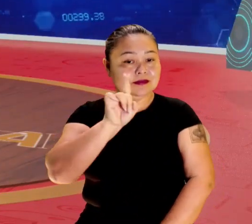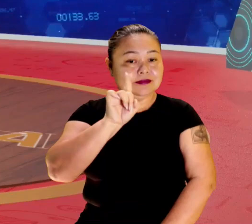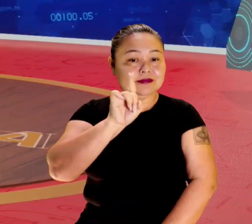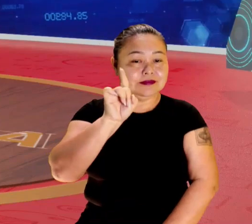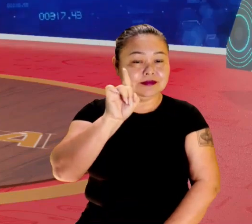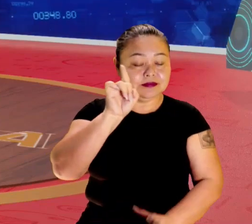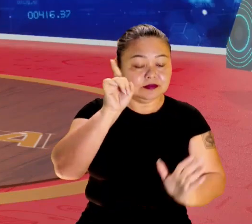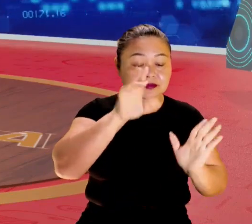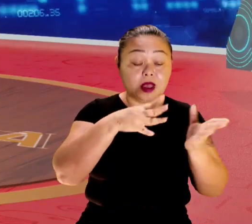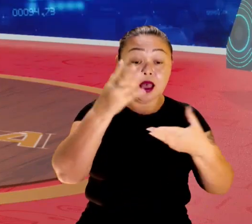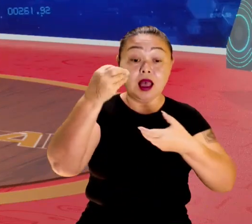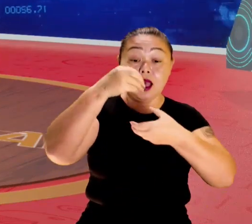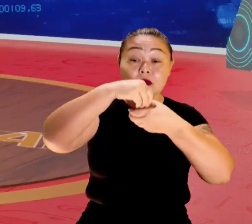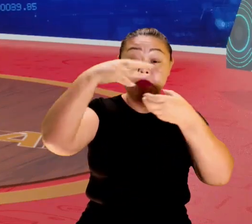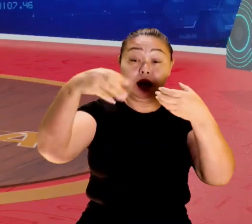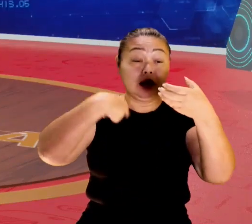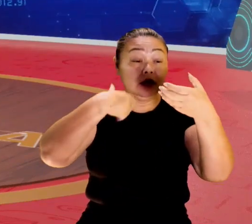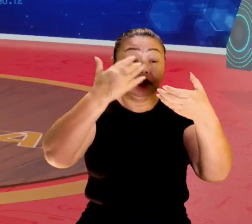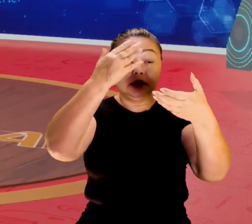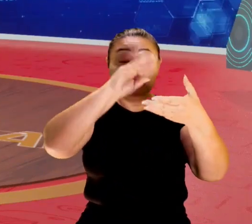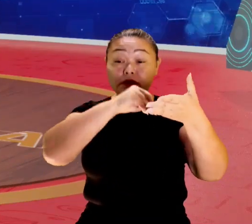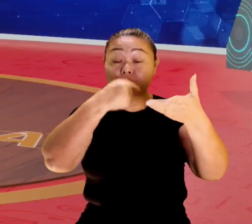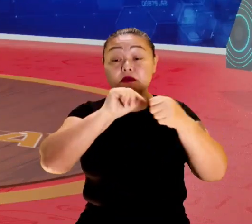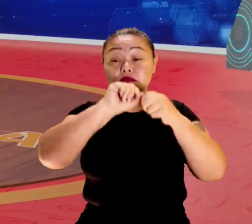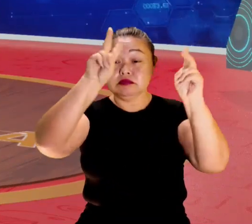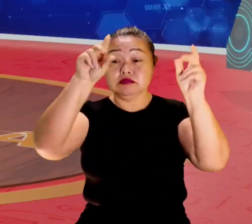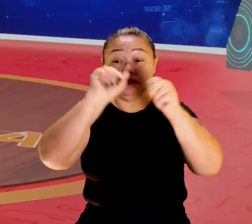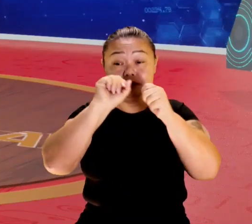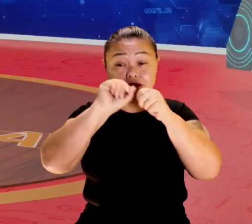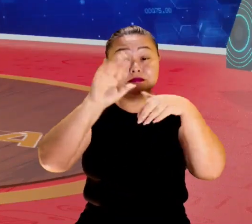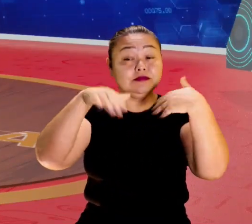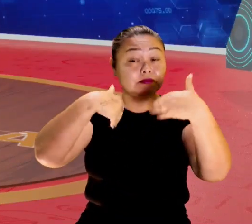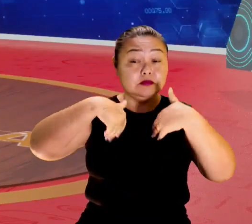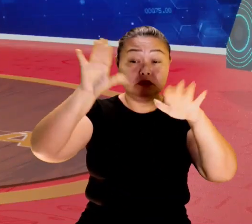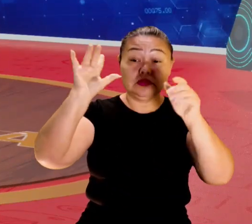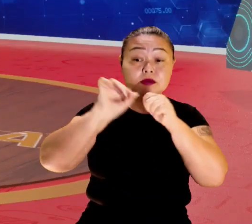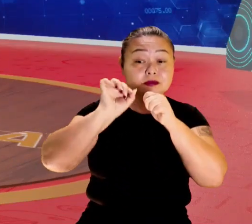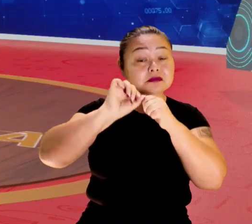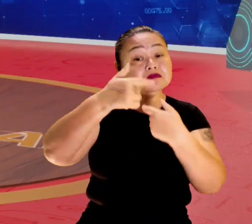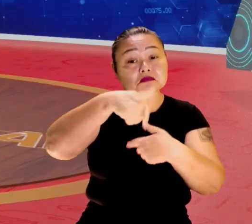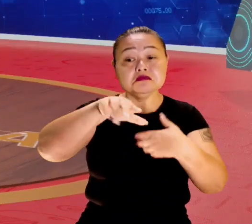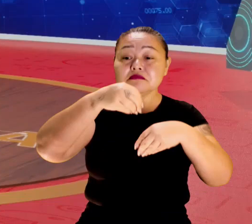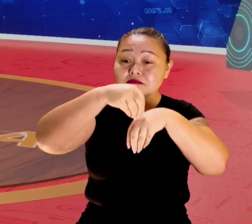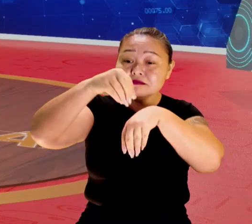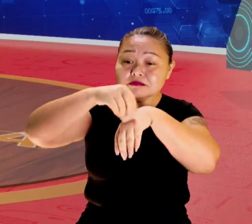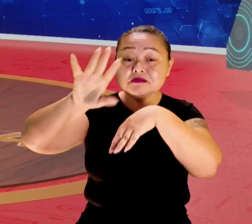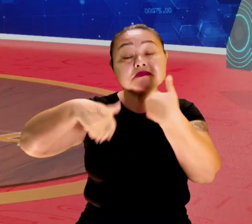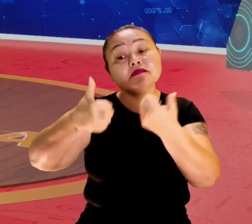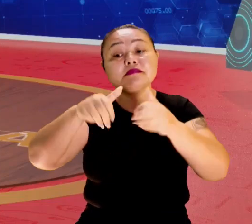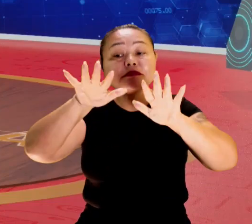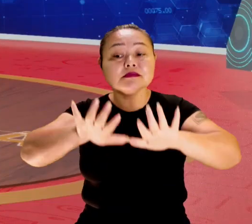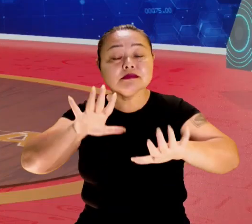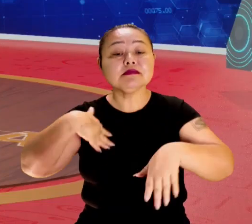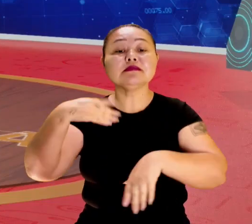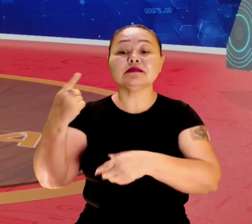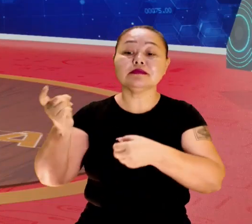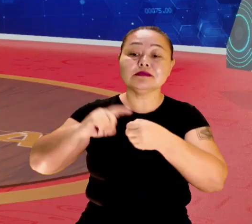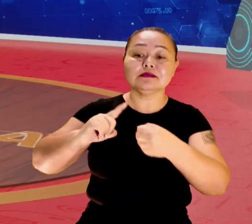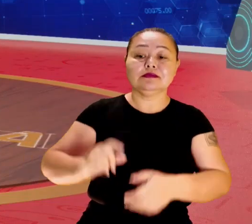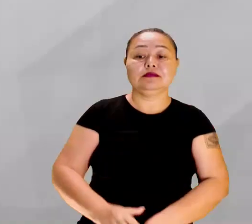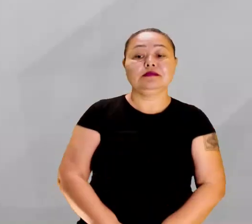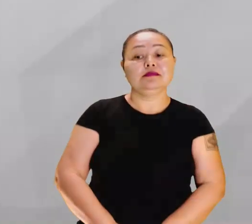muito conteúdo, é muito assunto, mas foi tudo bem trabalhado e eu acredito que vamos tirar de letra. Por enquanto, ficamos por aqui, já a gente está de volta.